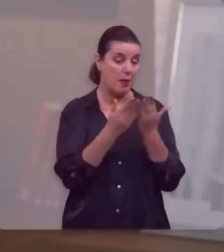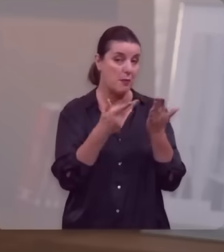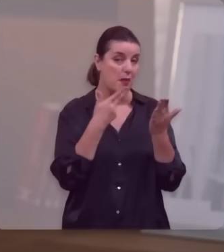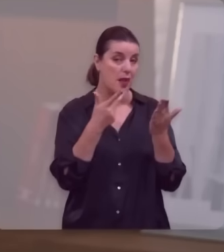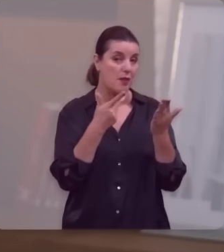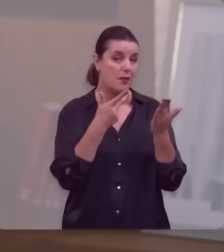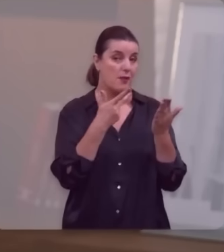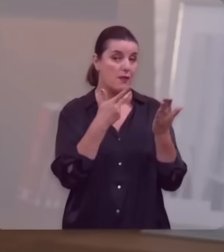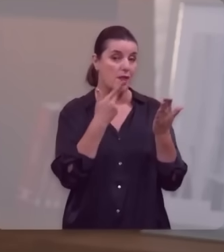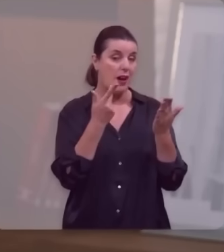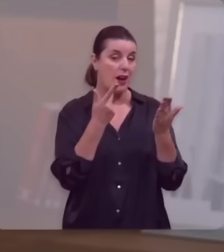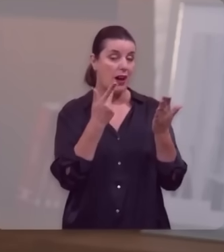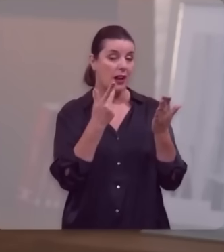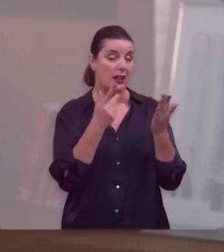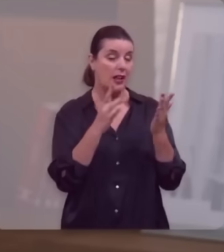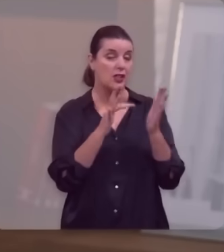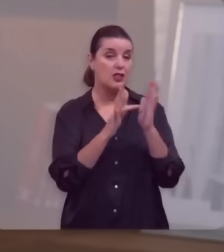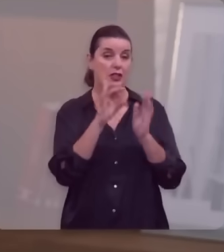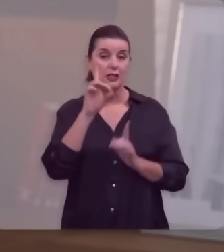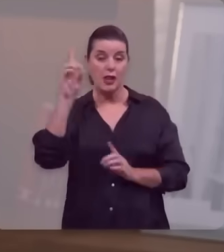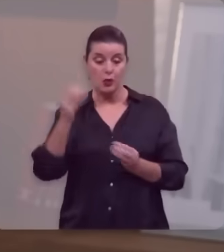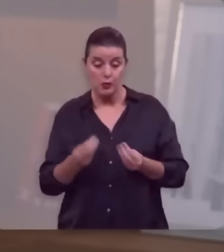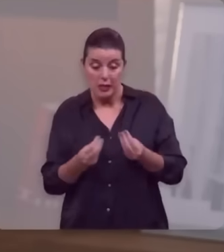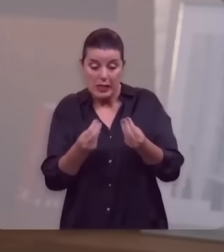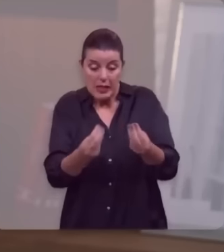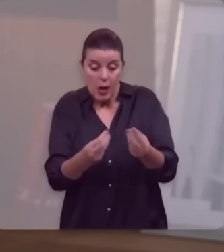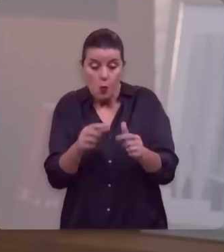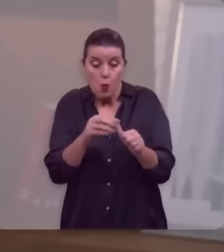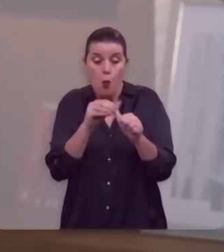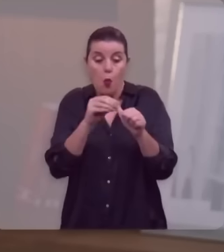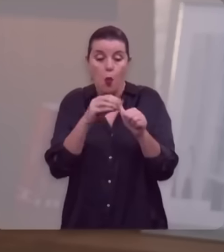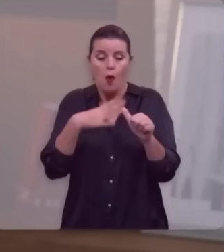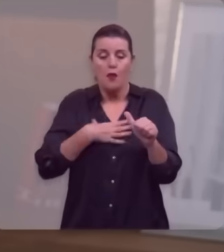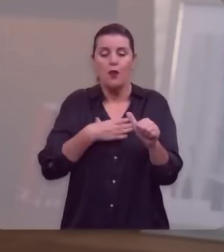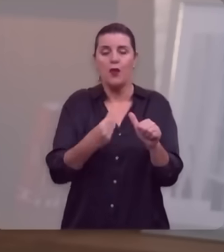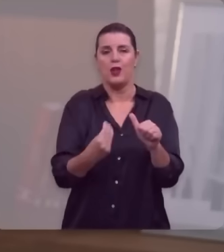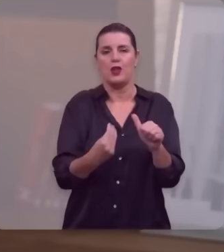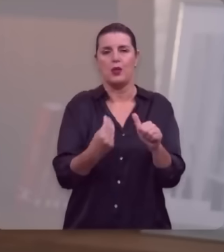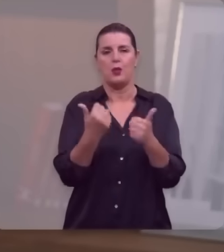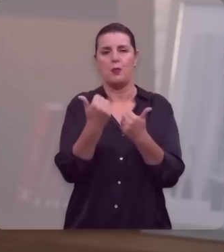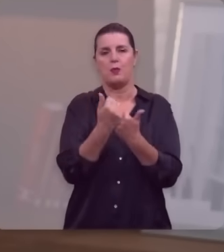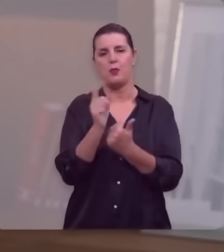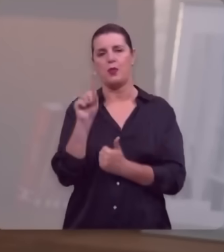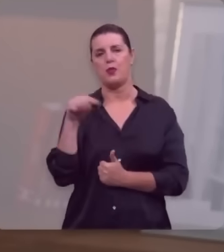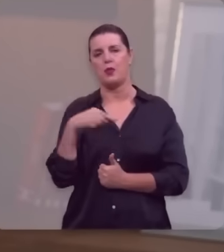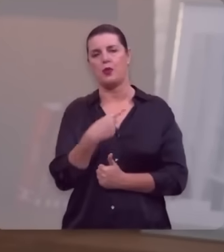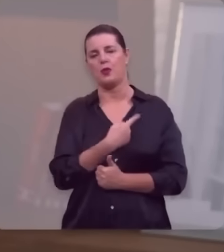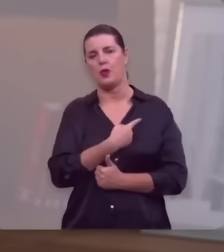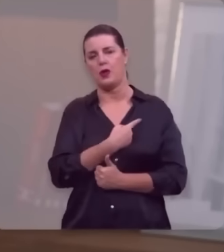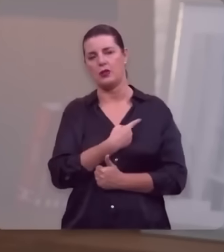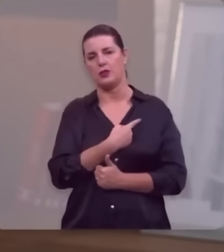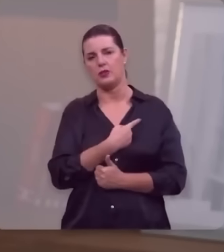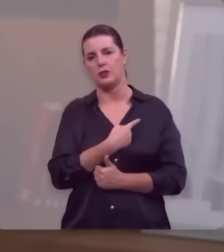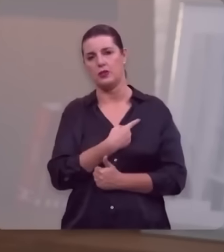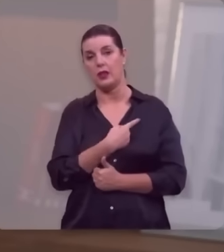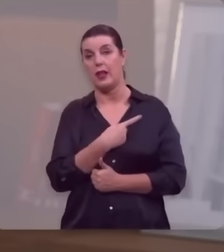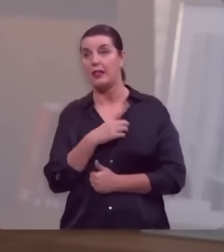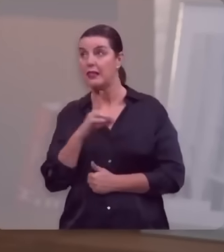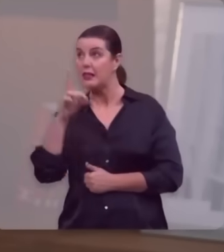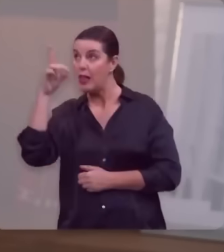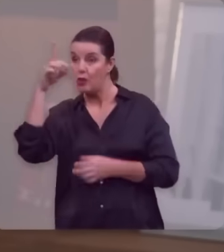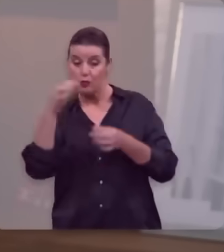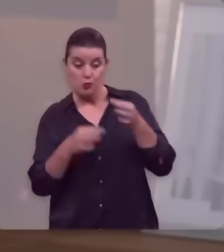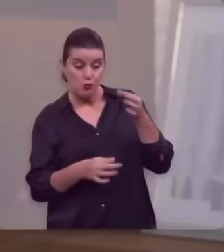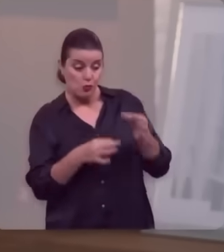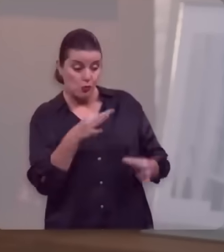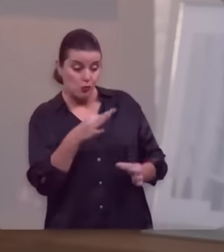filho antes por todos nós o entregou o justo deu a sua vida pelos